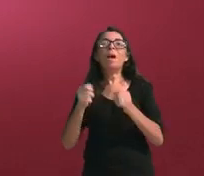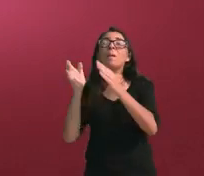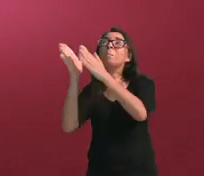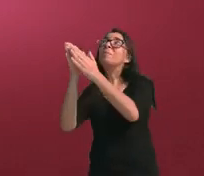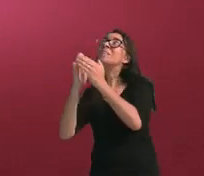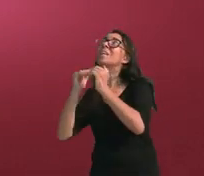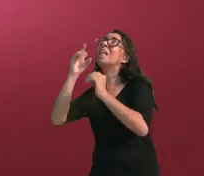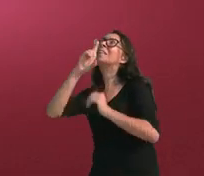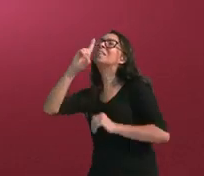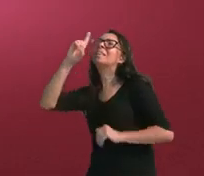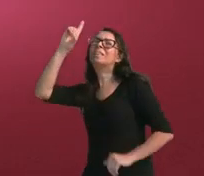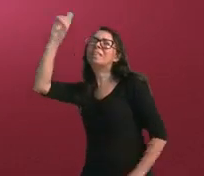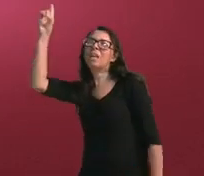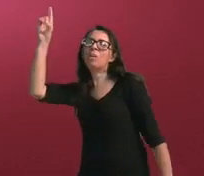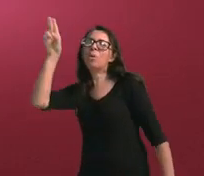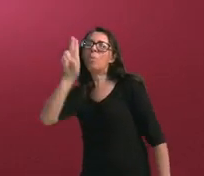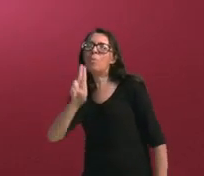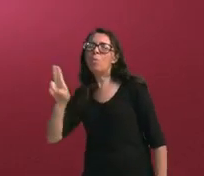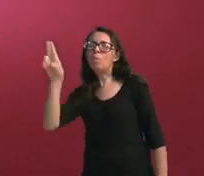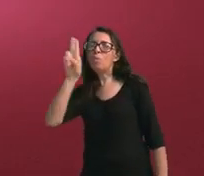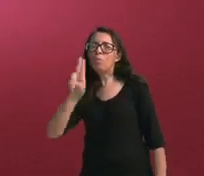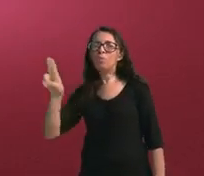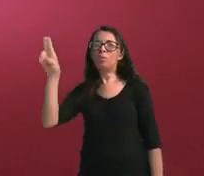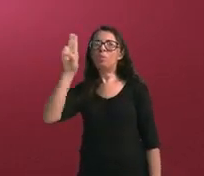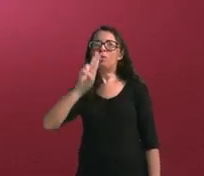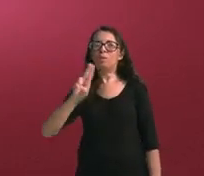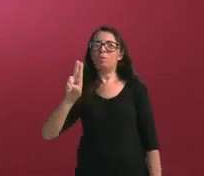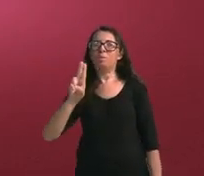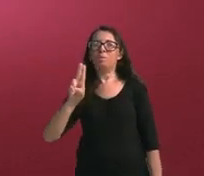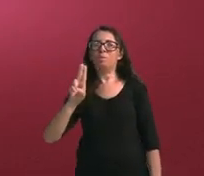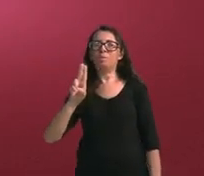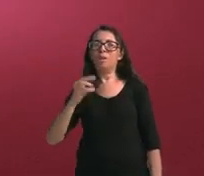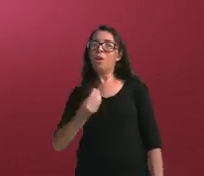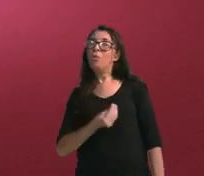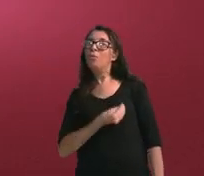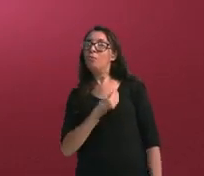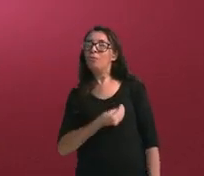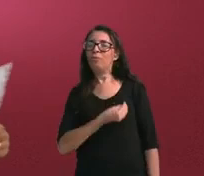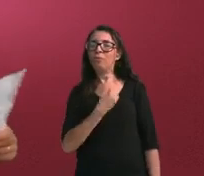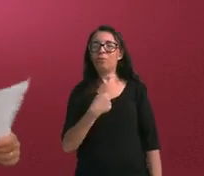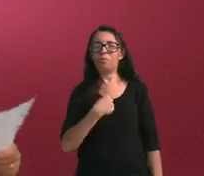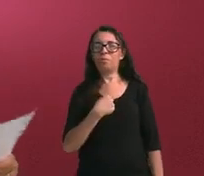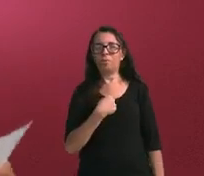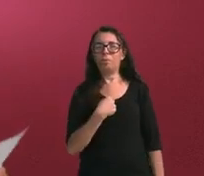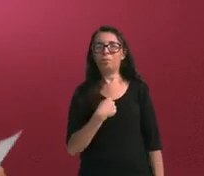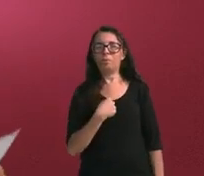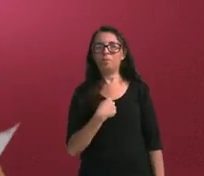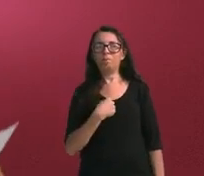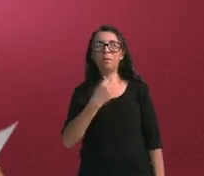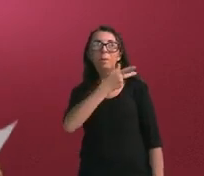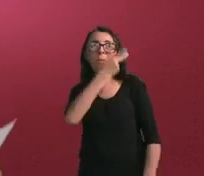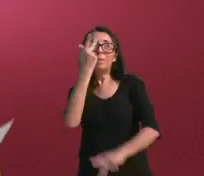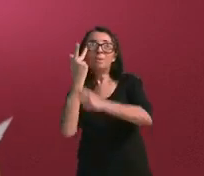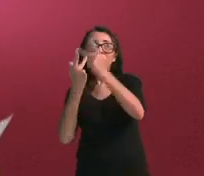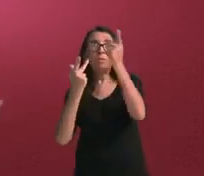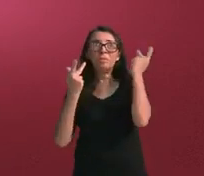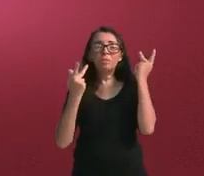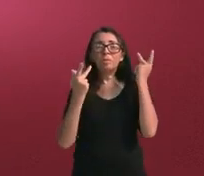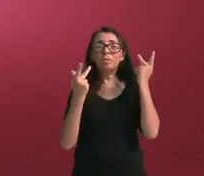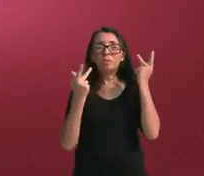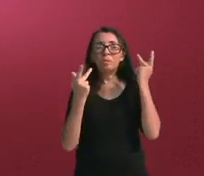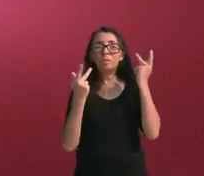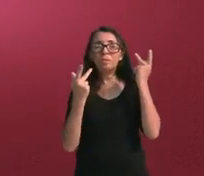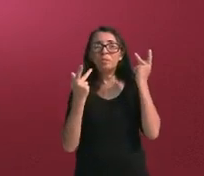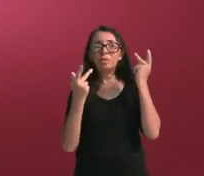cuidado, vigiemos para que o nosso eu não venha engrandecer, para a gente não tomar a glória de Deus. Nós